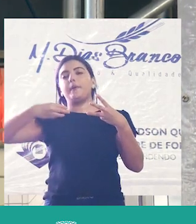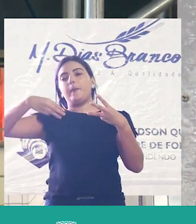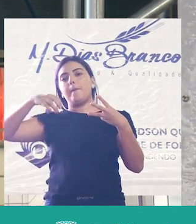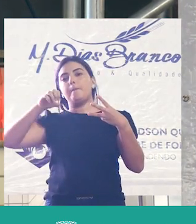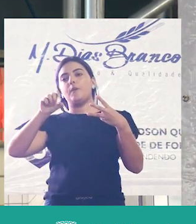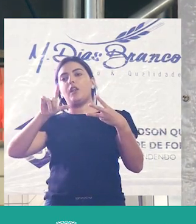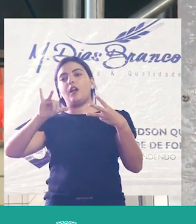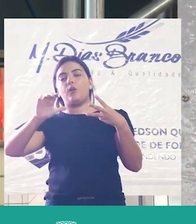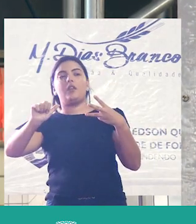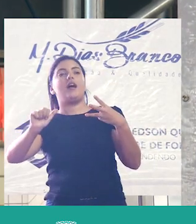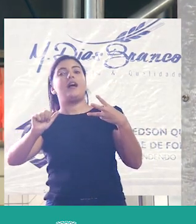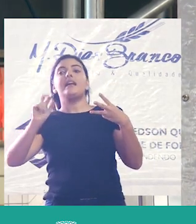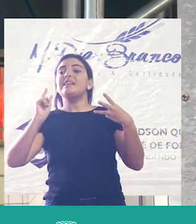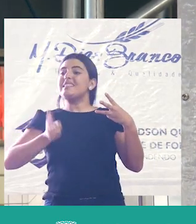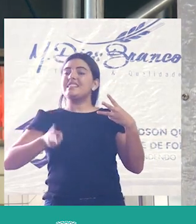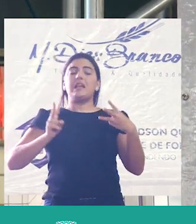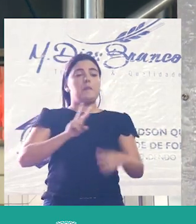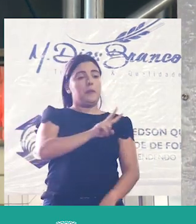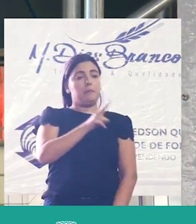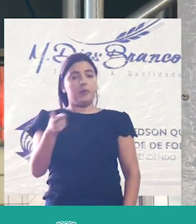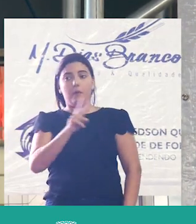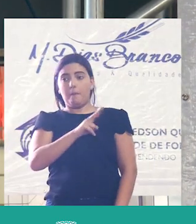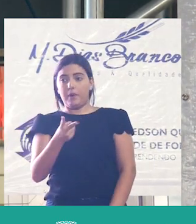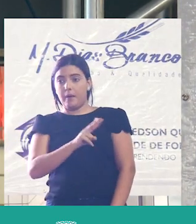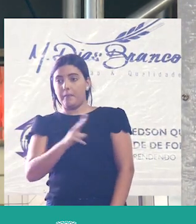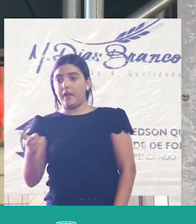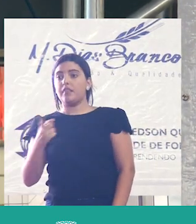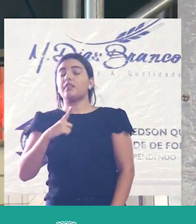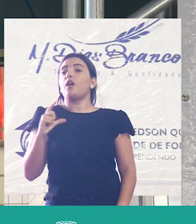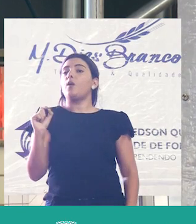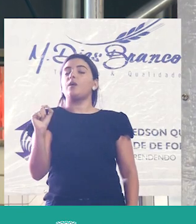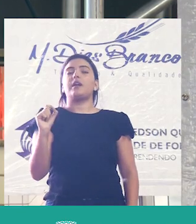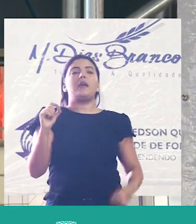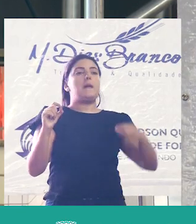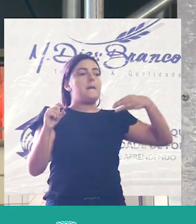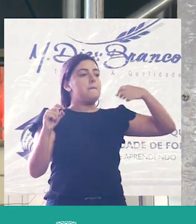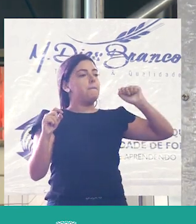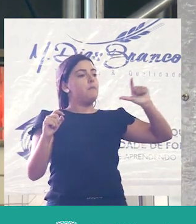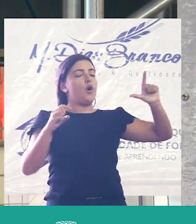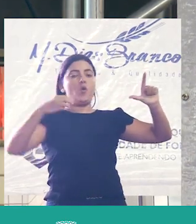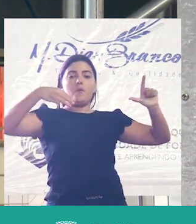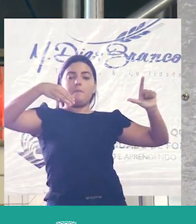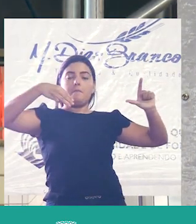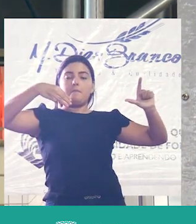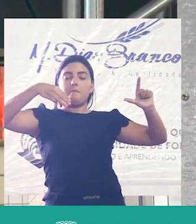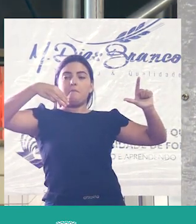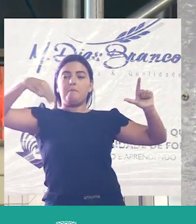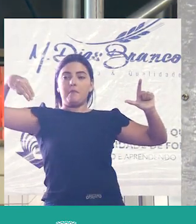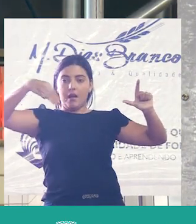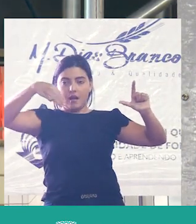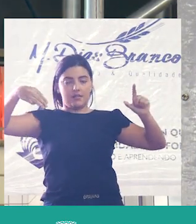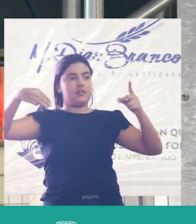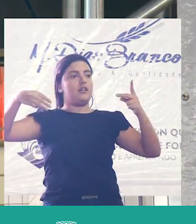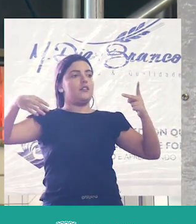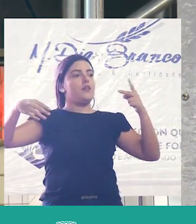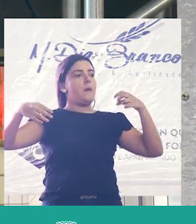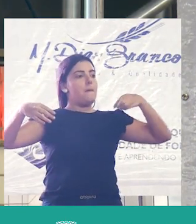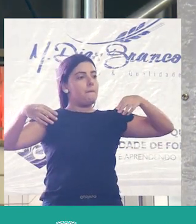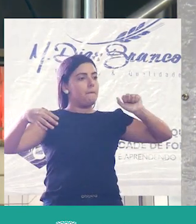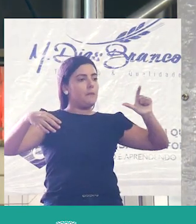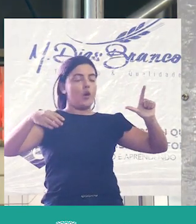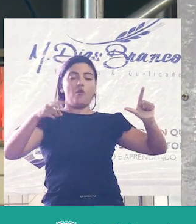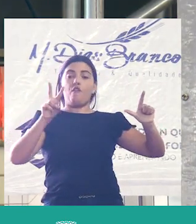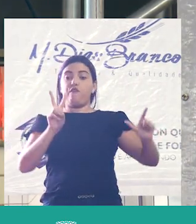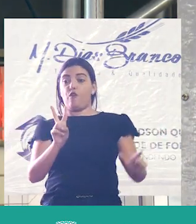para cada conversão, você vai ter uma ferramenta. Mol em massa, massa molar. Mol em volume,